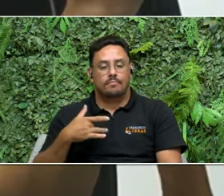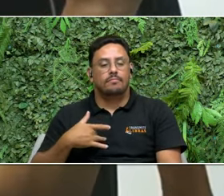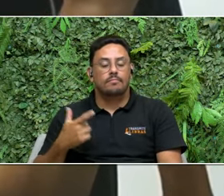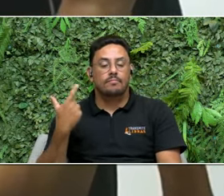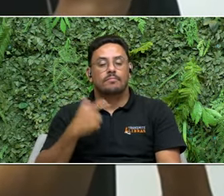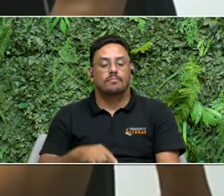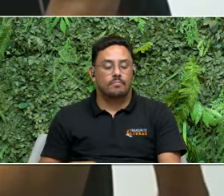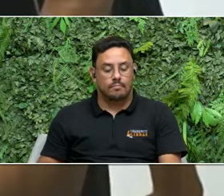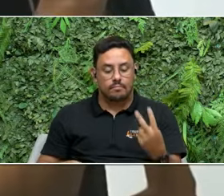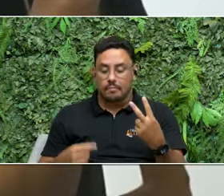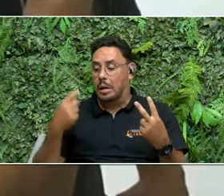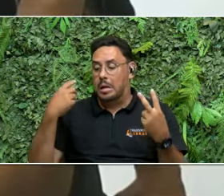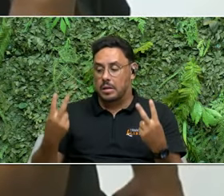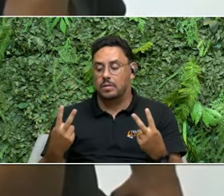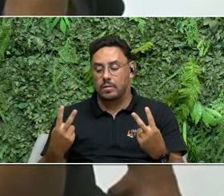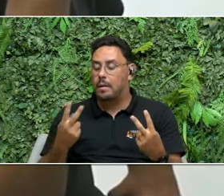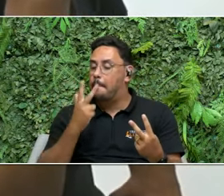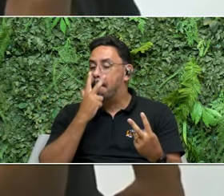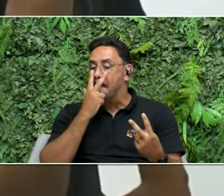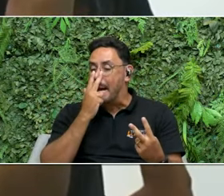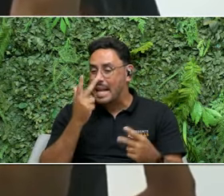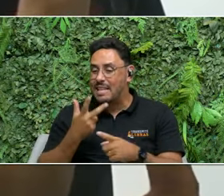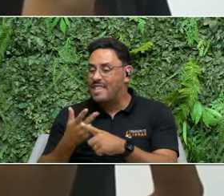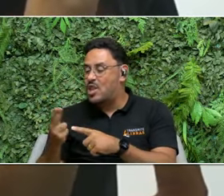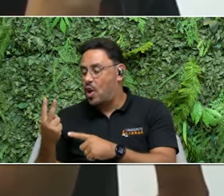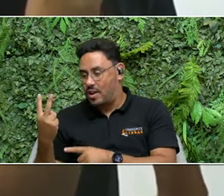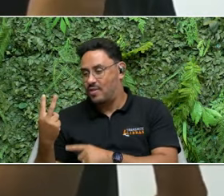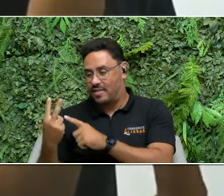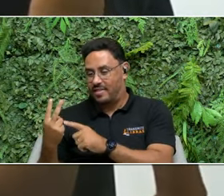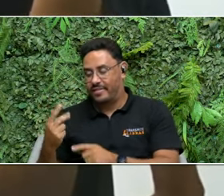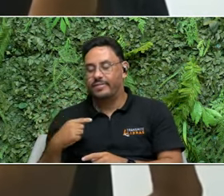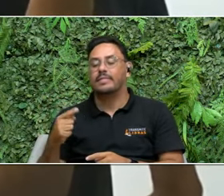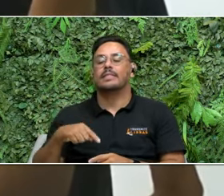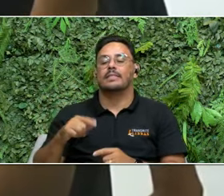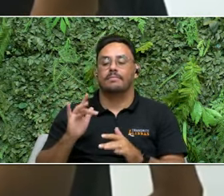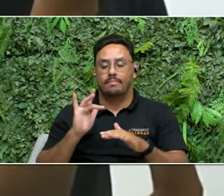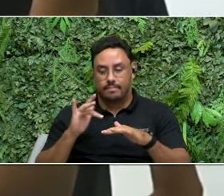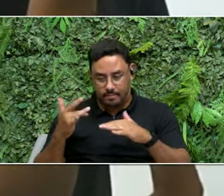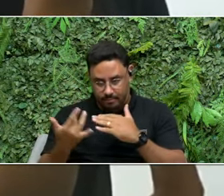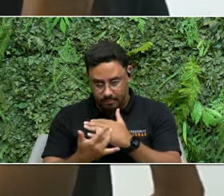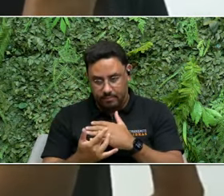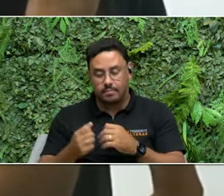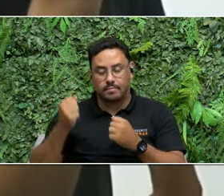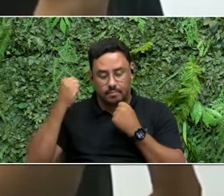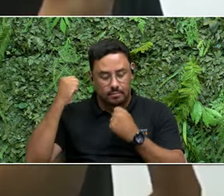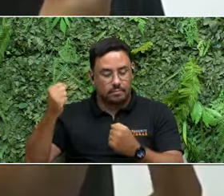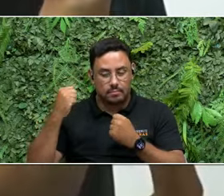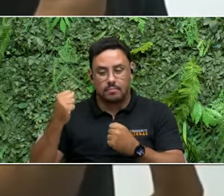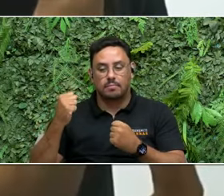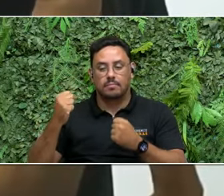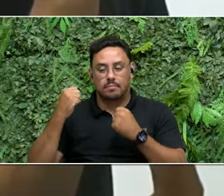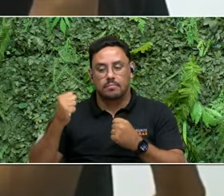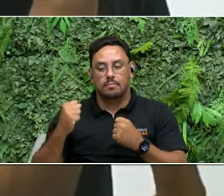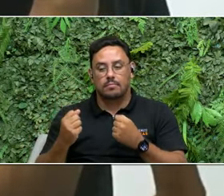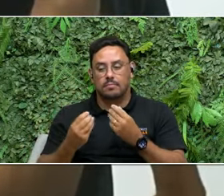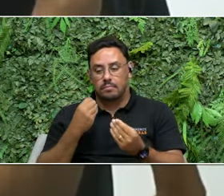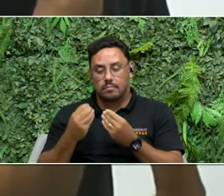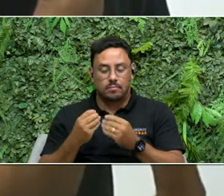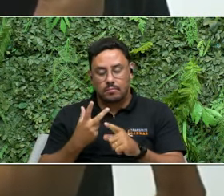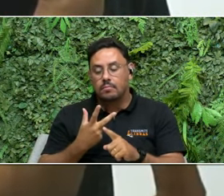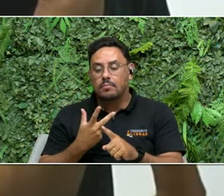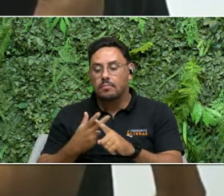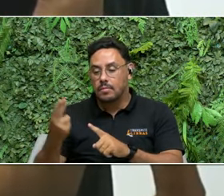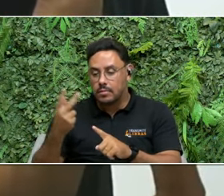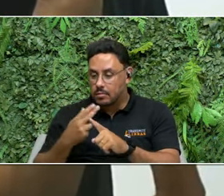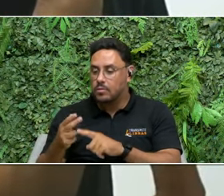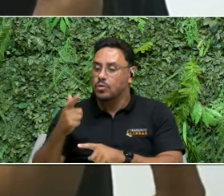empate que tem um Sabor de Vitória e pelo menos aqui nas redes sociais o torcedor do Cruzeiro tá comemorando como se tivesse vencio